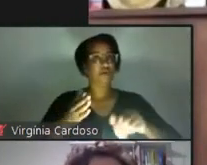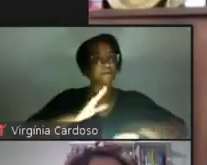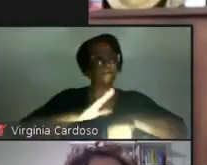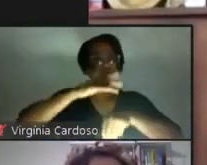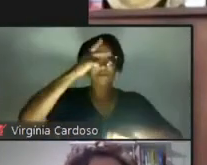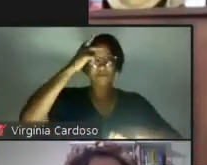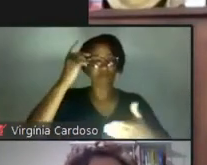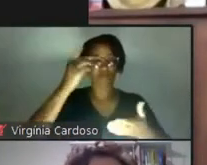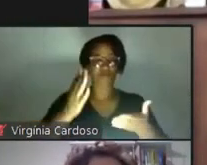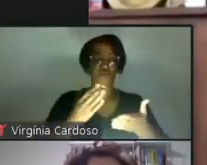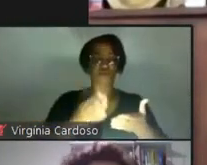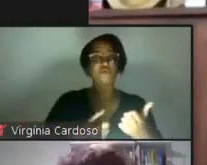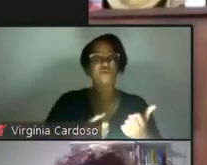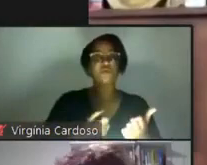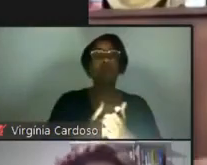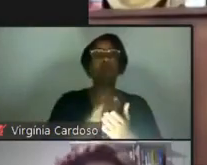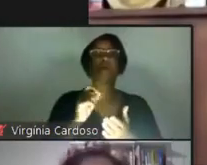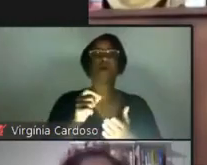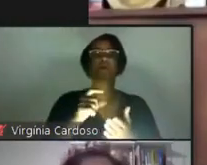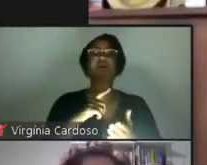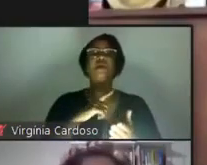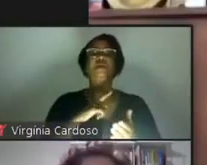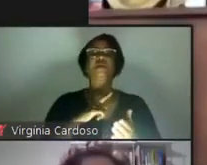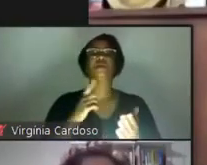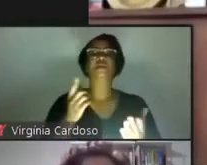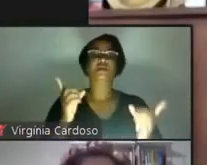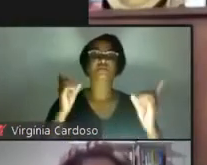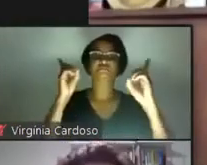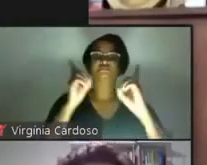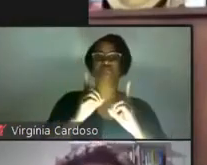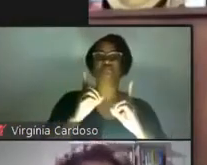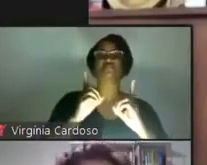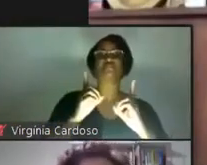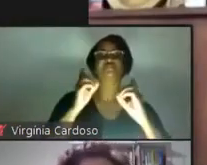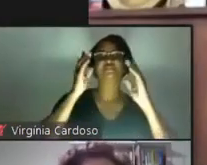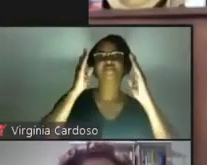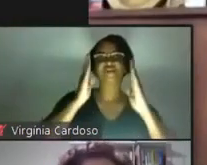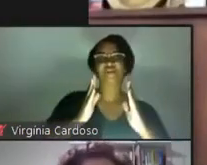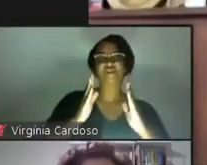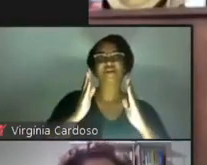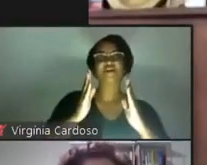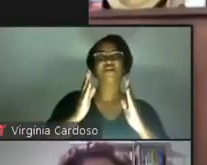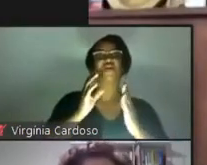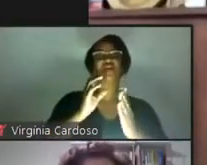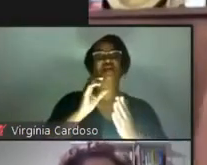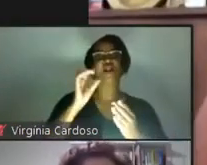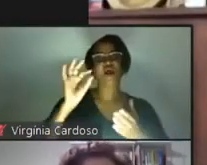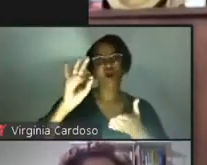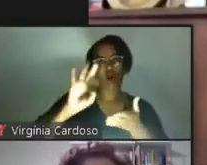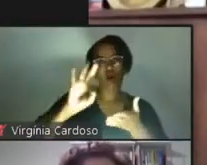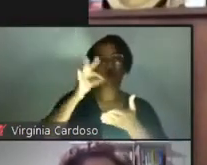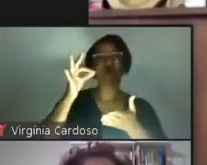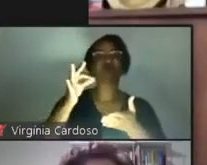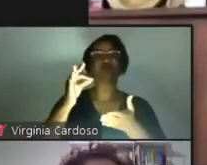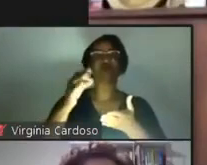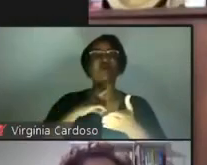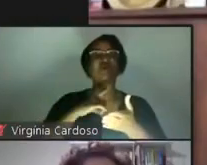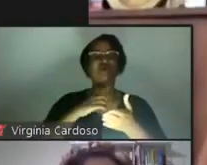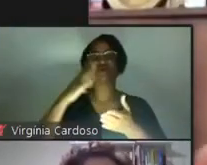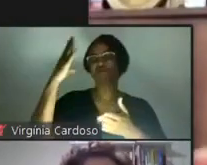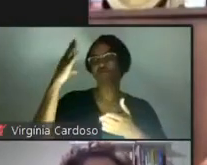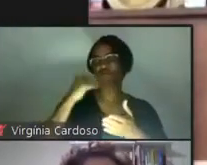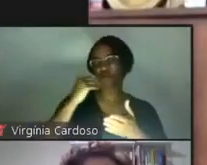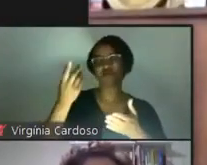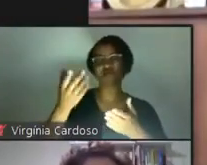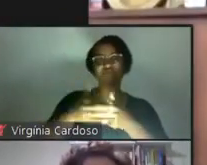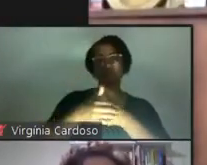no lançamento é ter a oportunidade de ter esse tete-a-tete com o autor, pegar o autógrafo, tirar foto, registrar aquele momento de carinho, é isso que vale, né? E, inclusive, foi isso